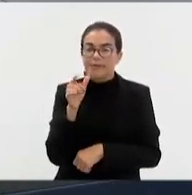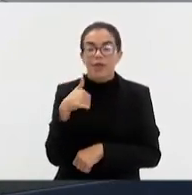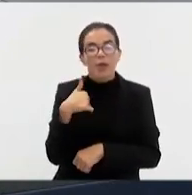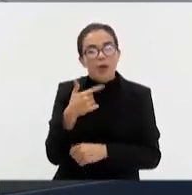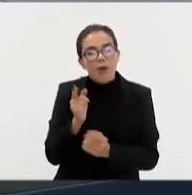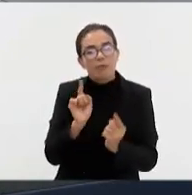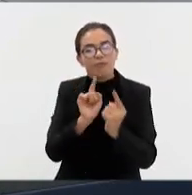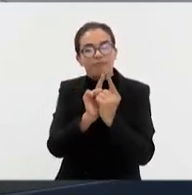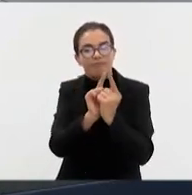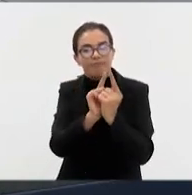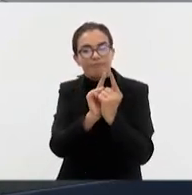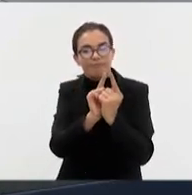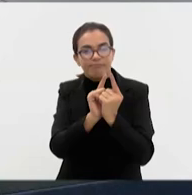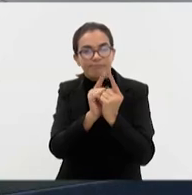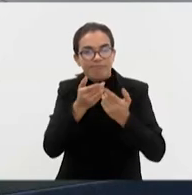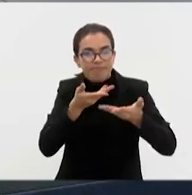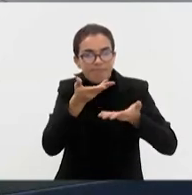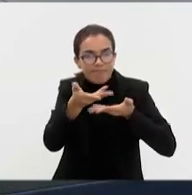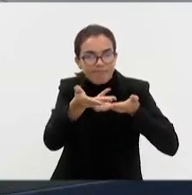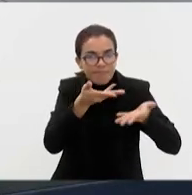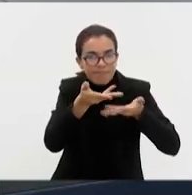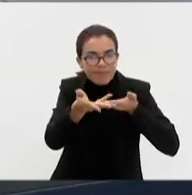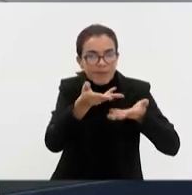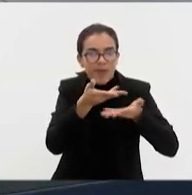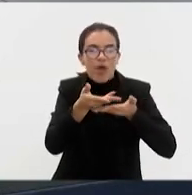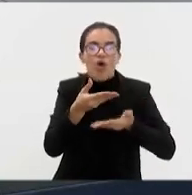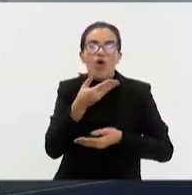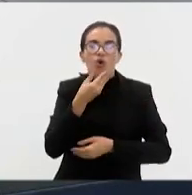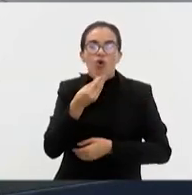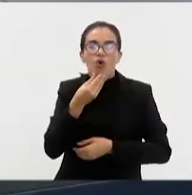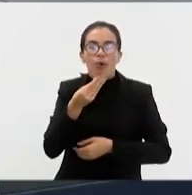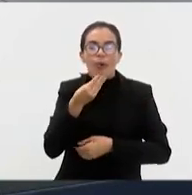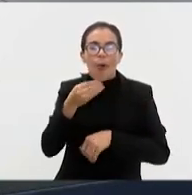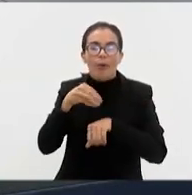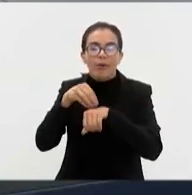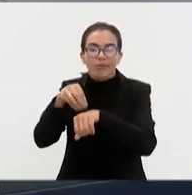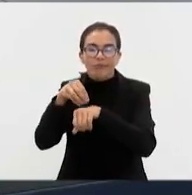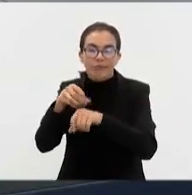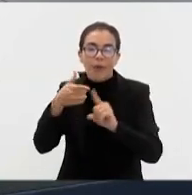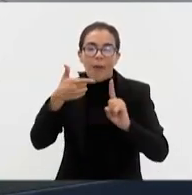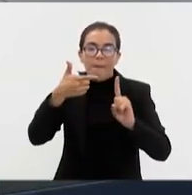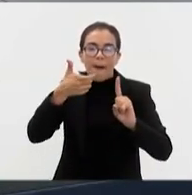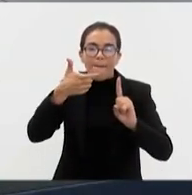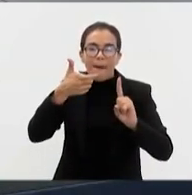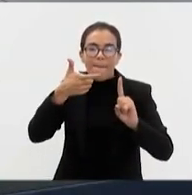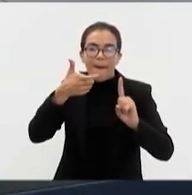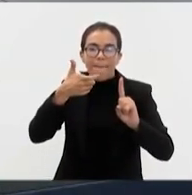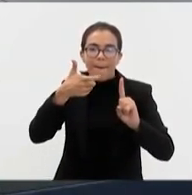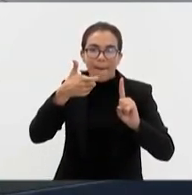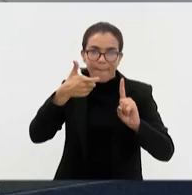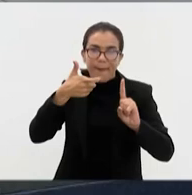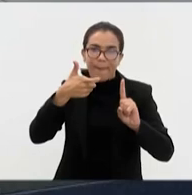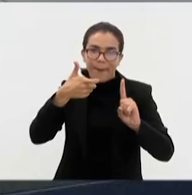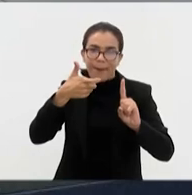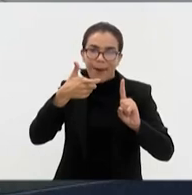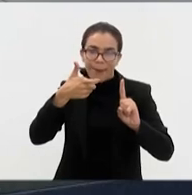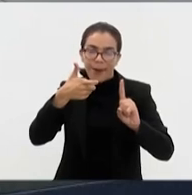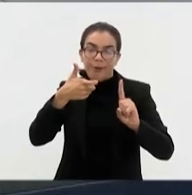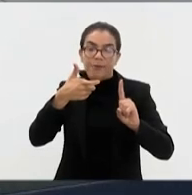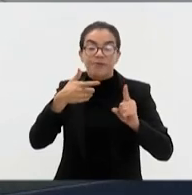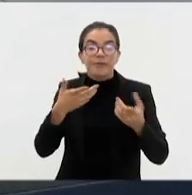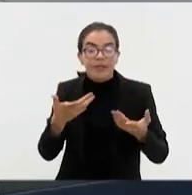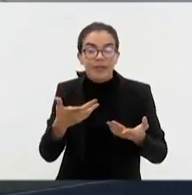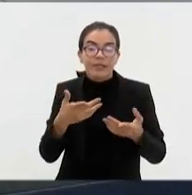aqui a família do entregador, que infelizmente foi baleado recentemente essa semana. E a